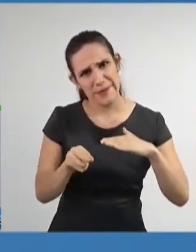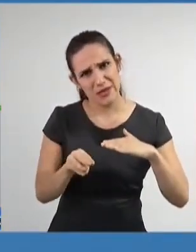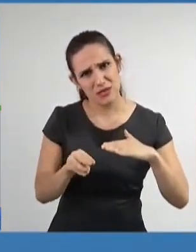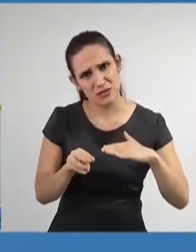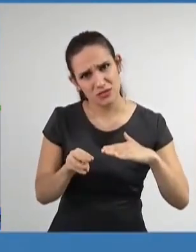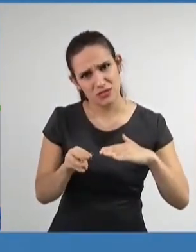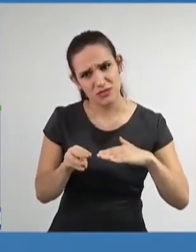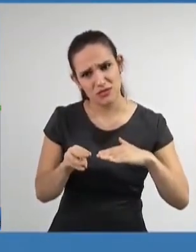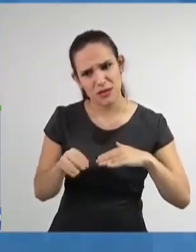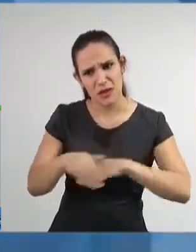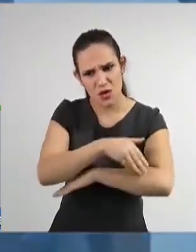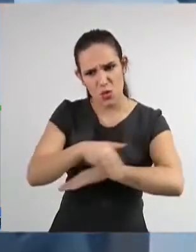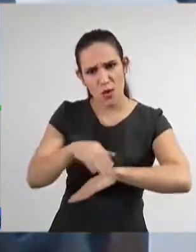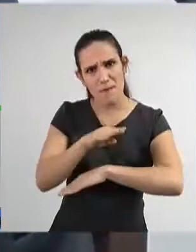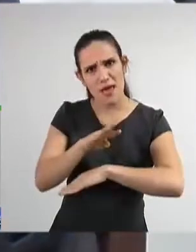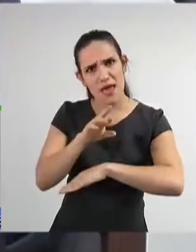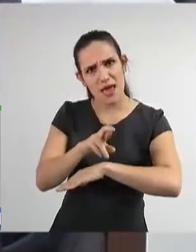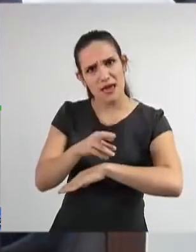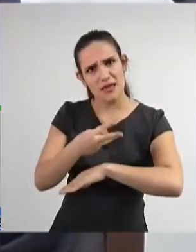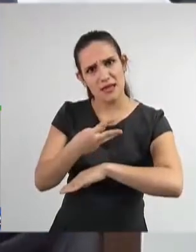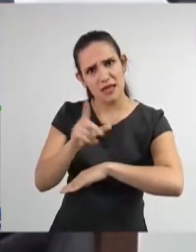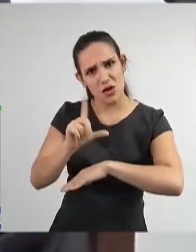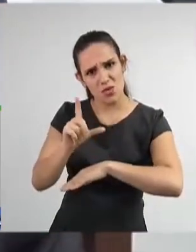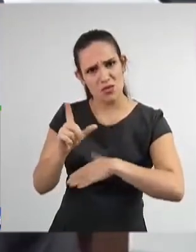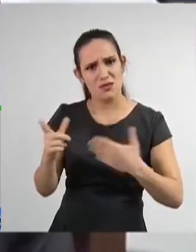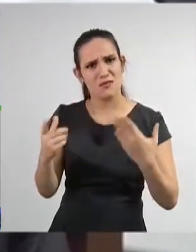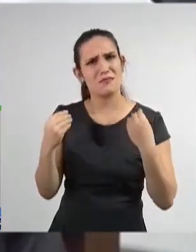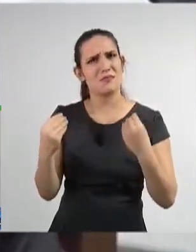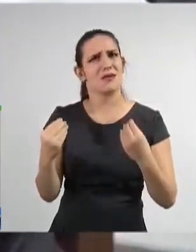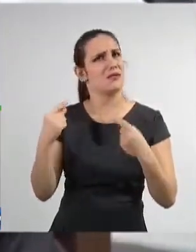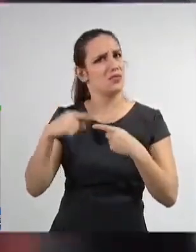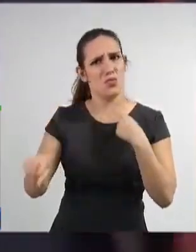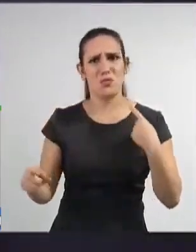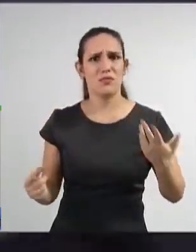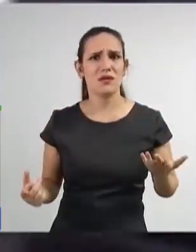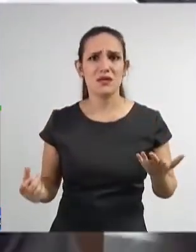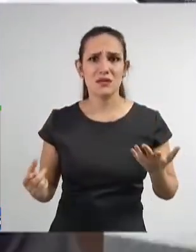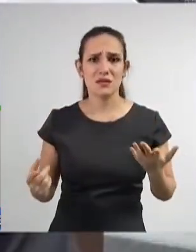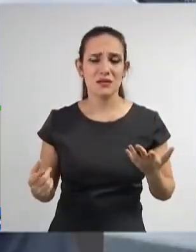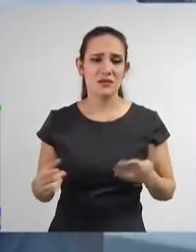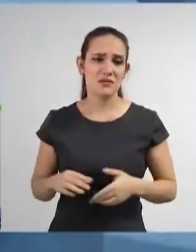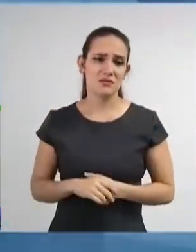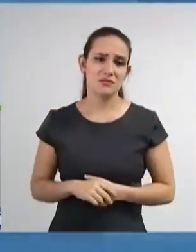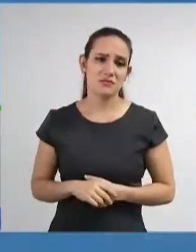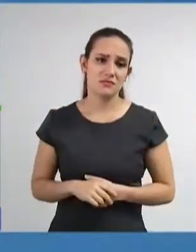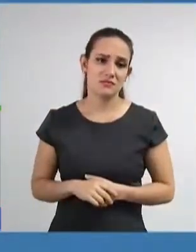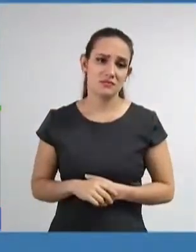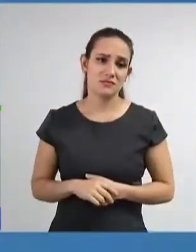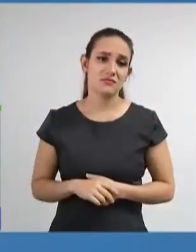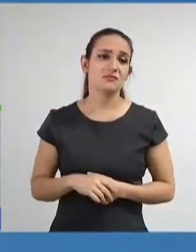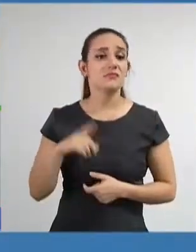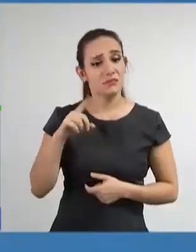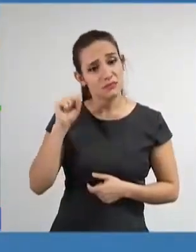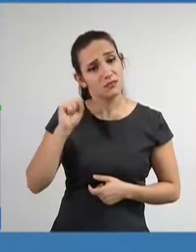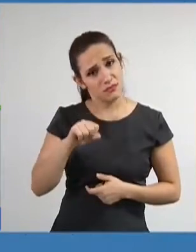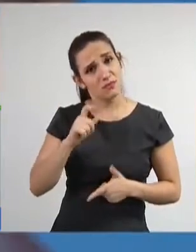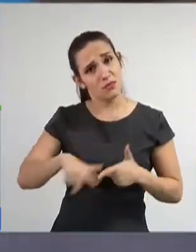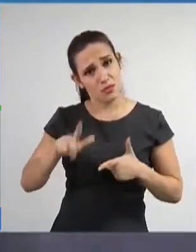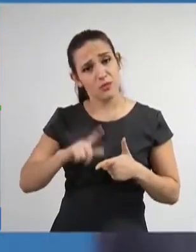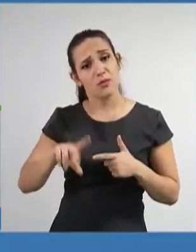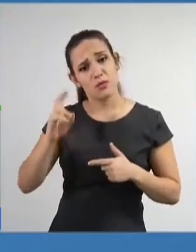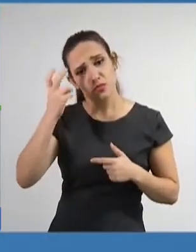Lagoas, não vejo razoabilidade. Então, é uma questão cultural. Nós temos